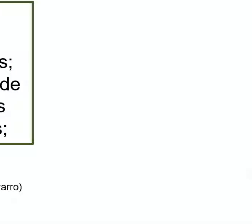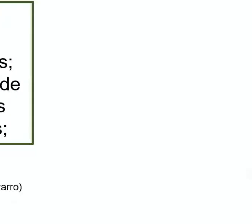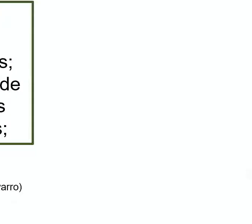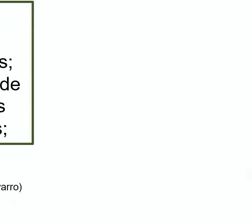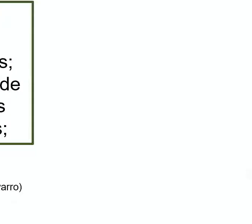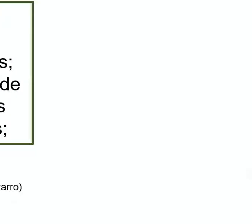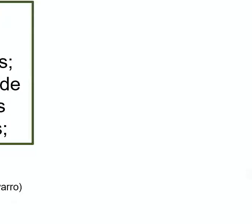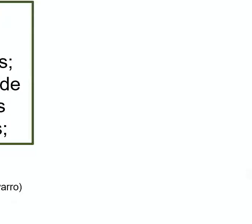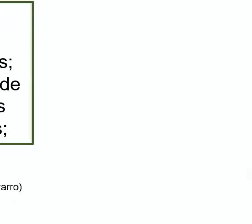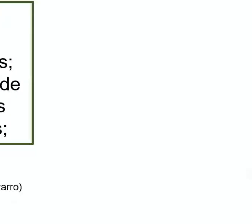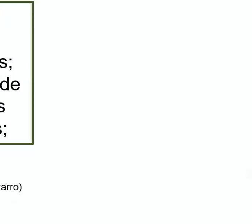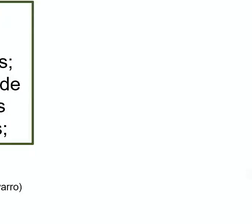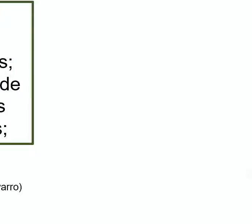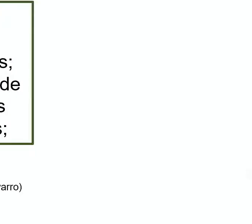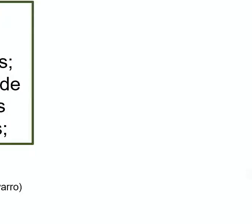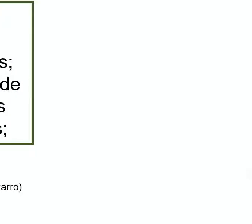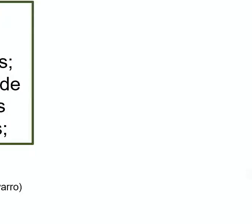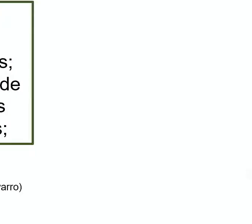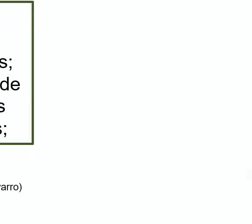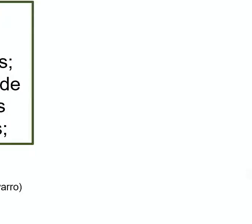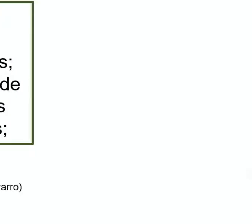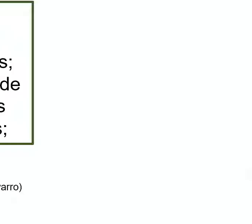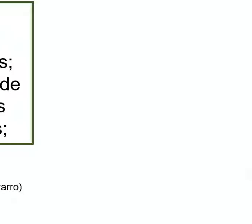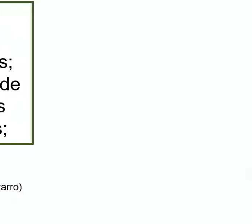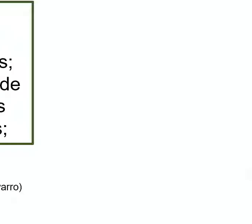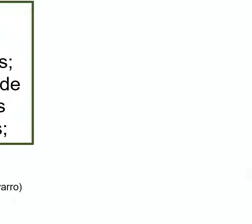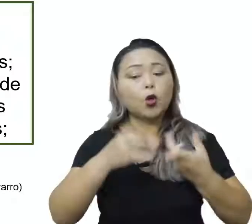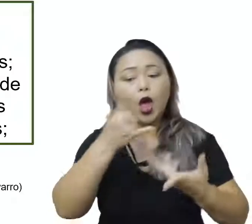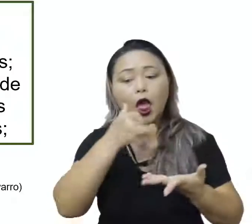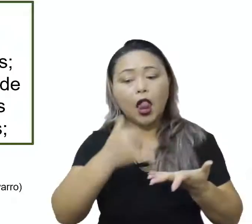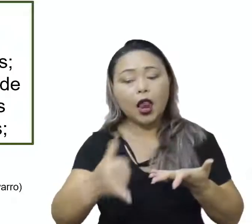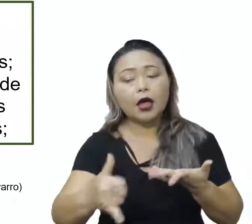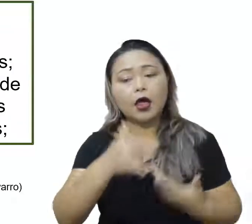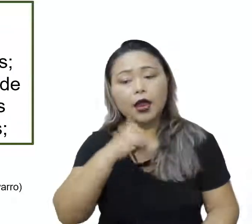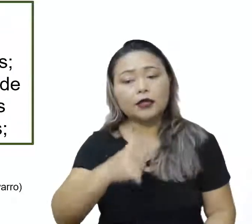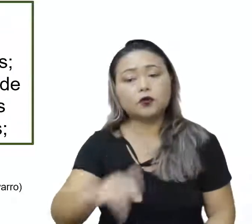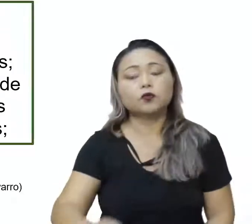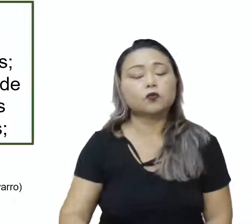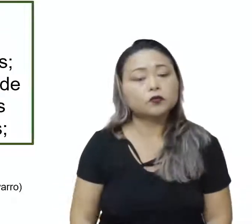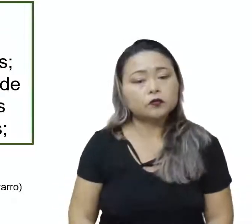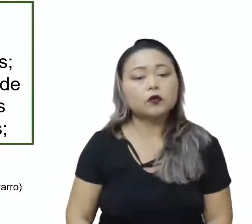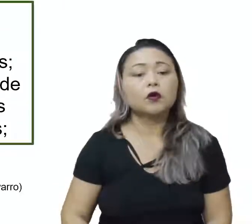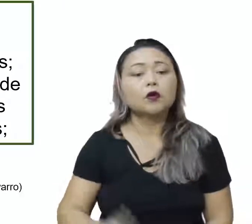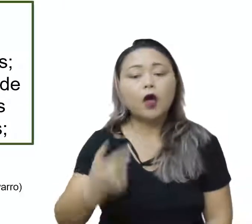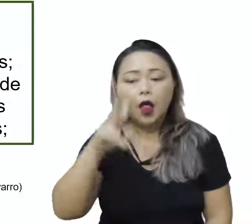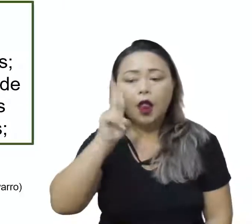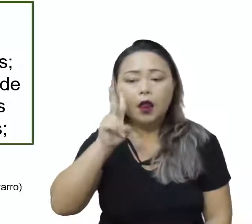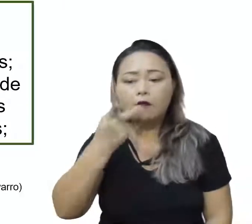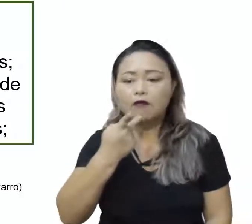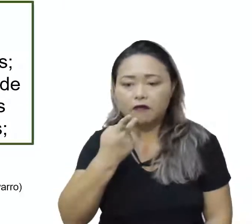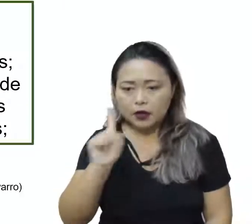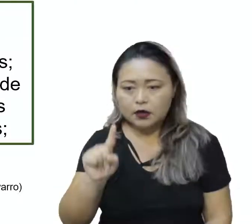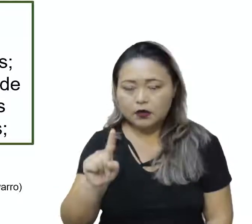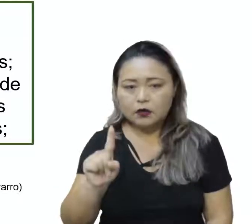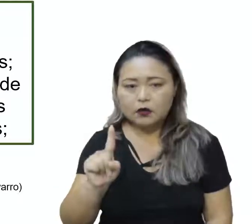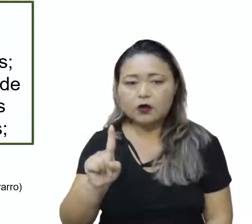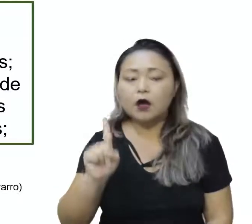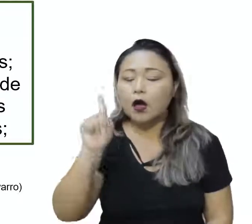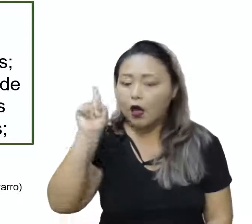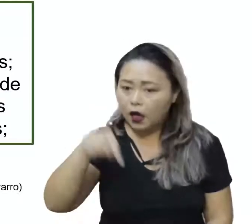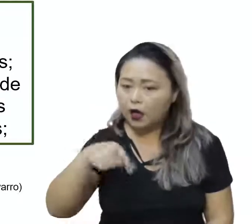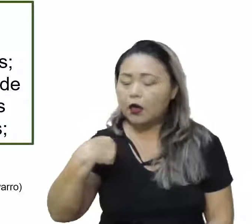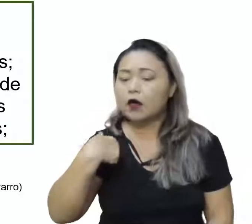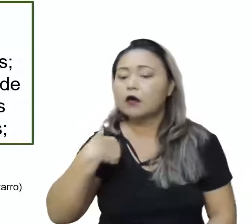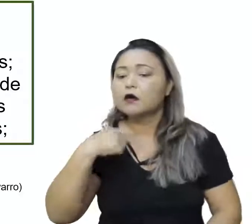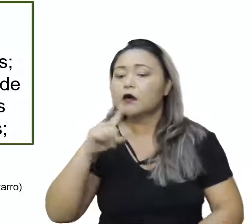mais da metade dos carros vendidos são elétricos. Lembra o eu falei, ó? Uma forma de